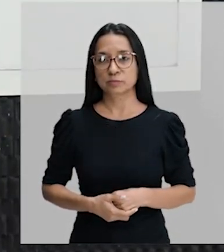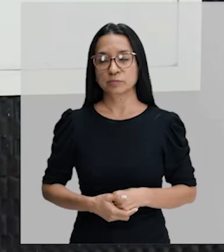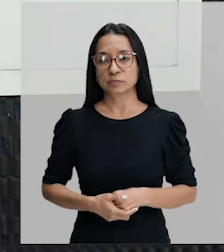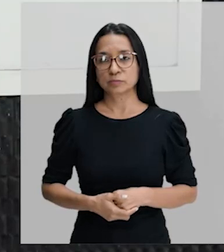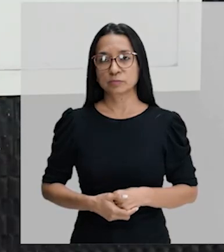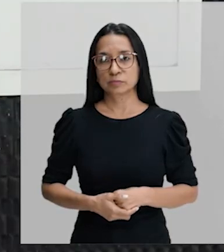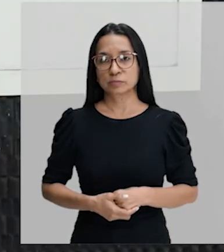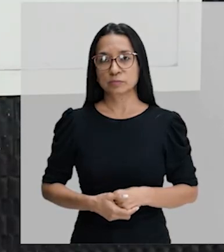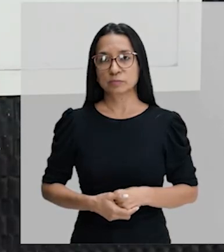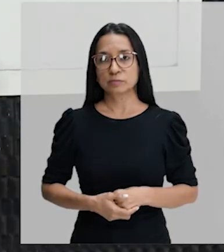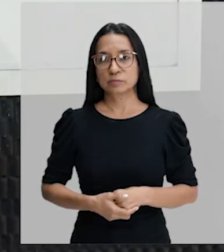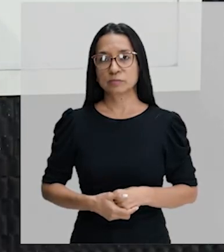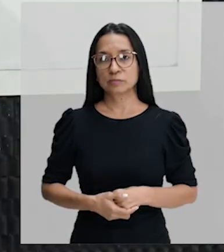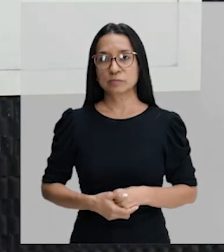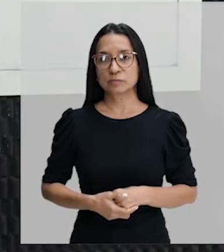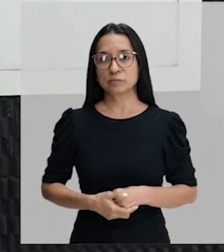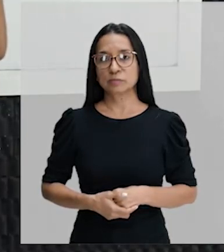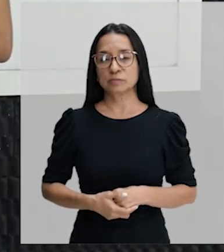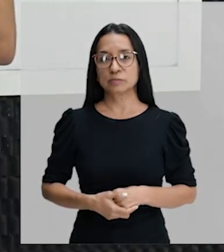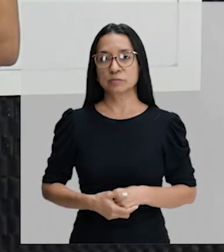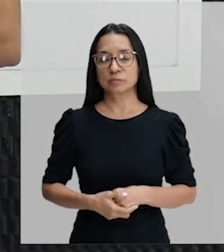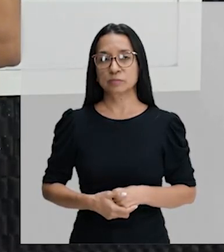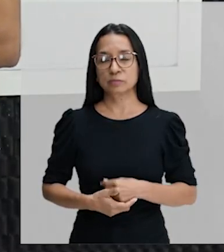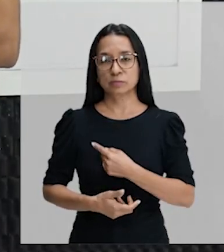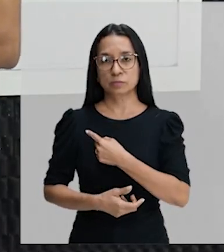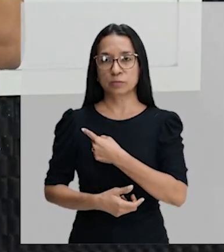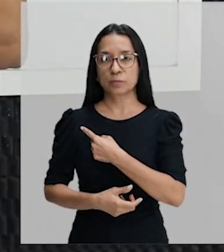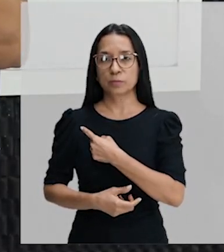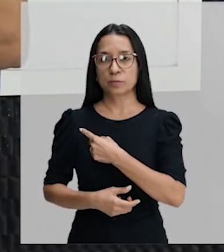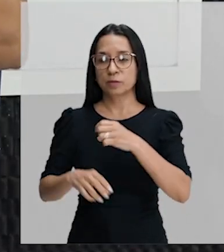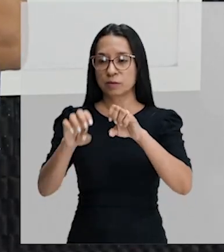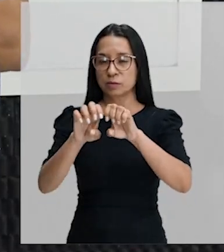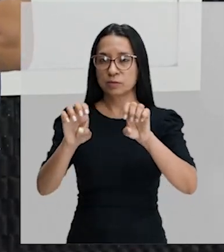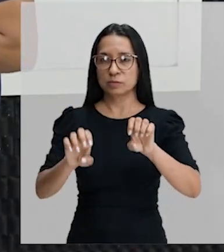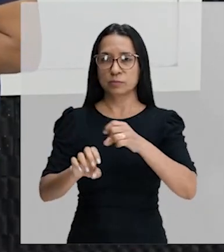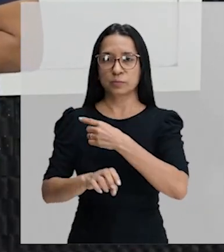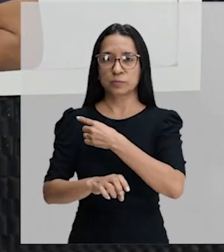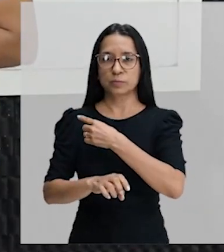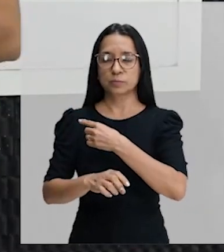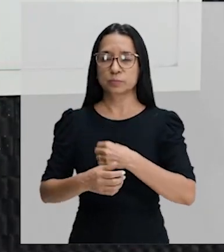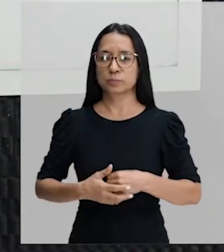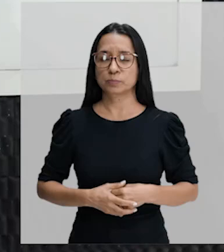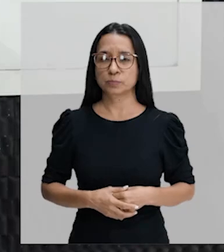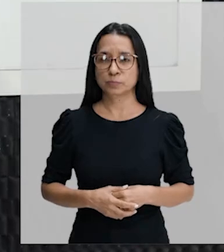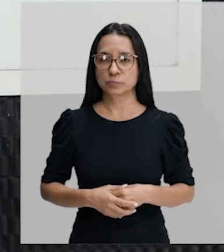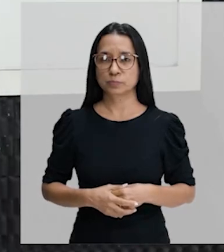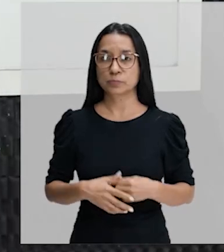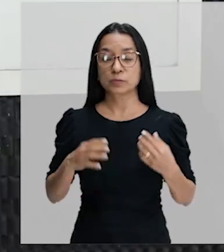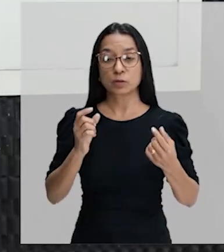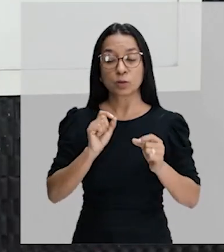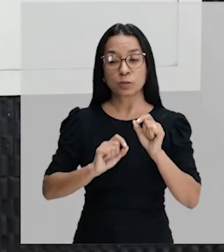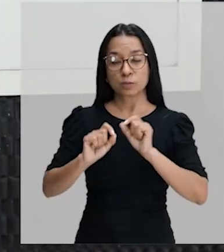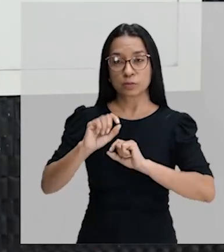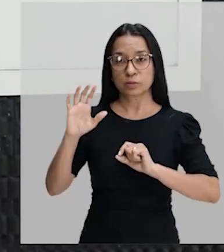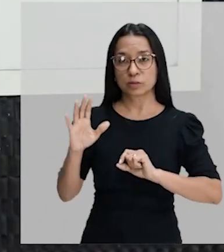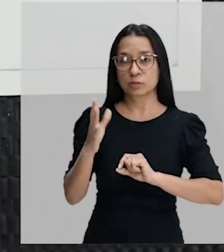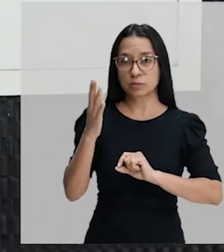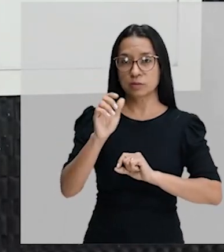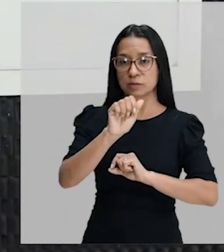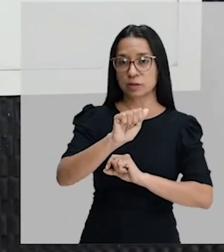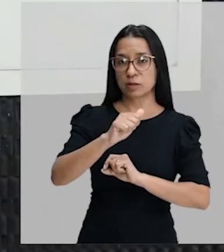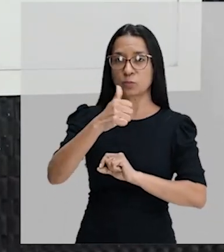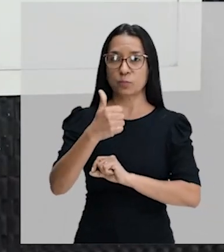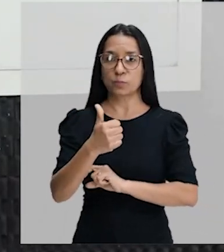C1, esse A2x mais B2y igual a C2. Então o que acontece? Esse